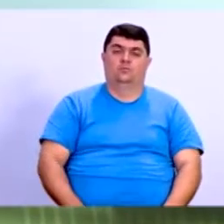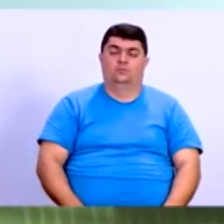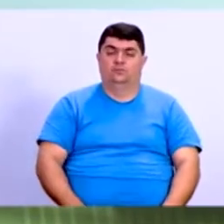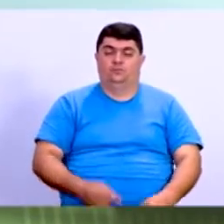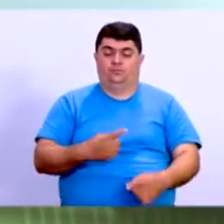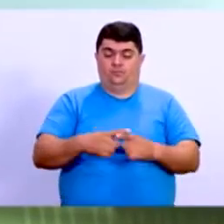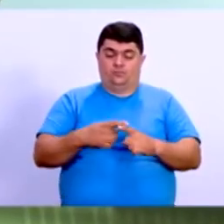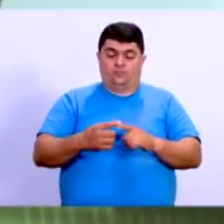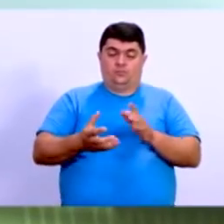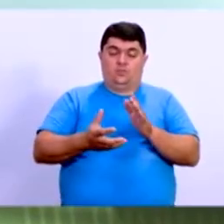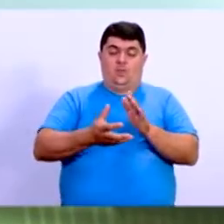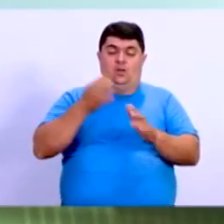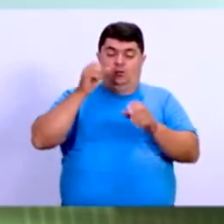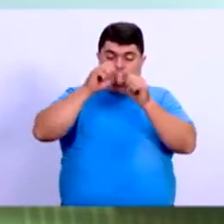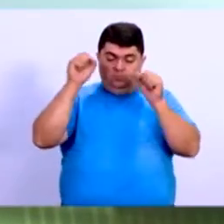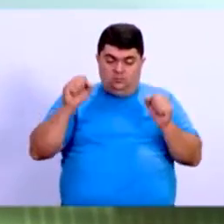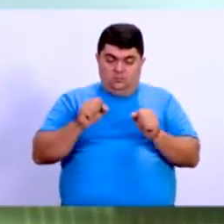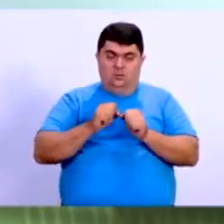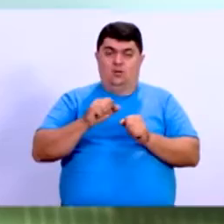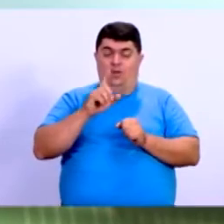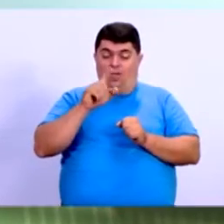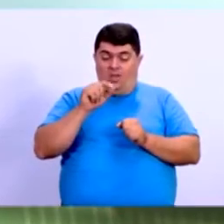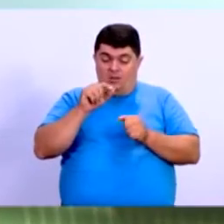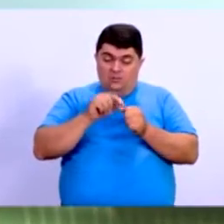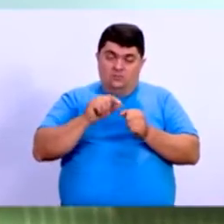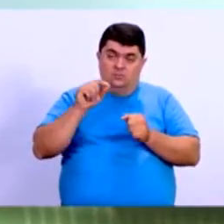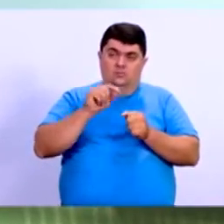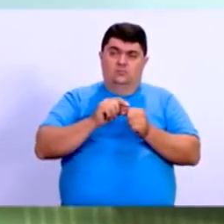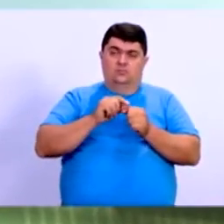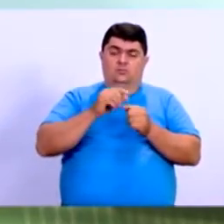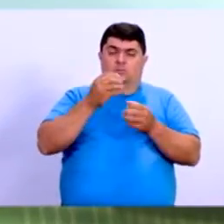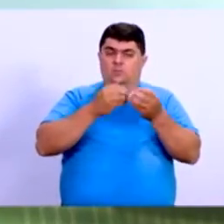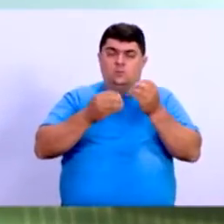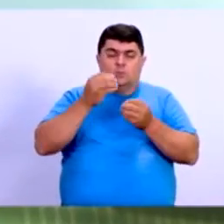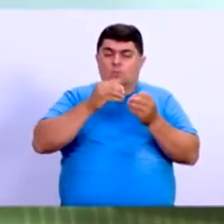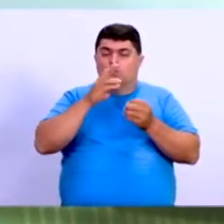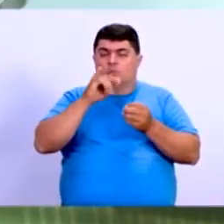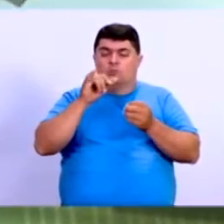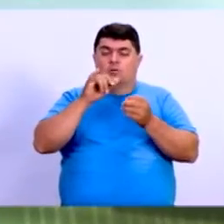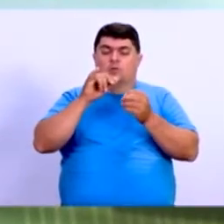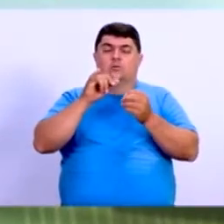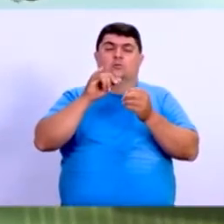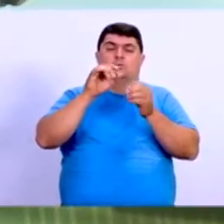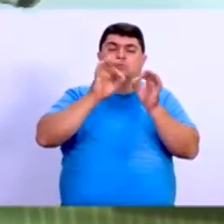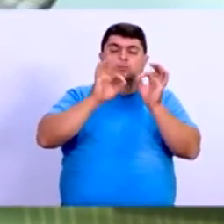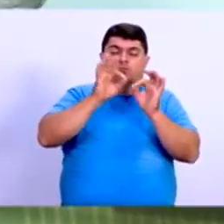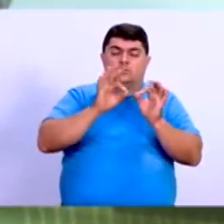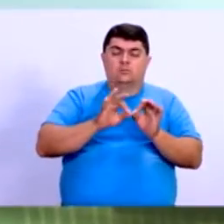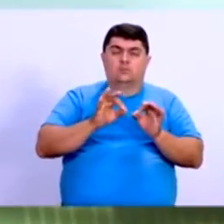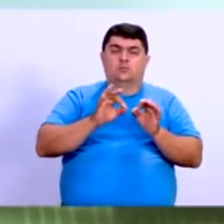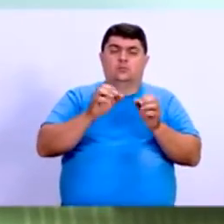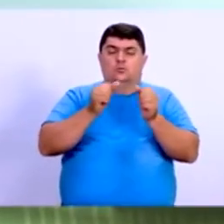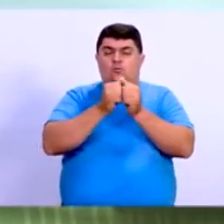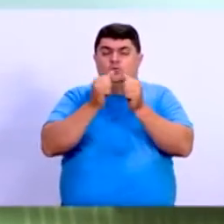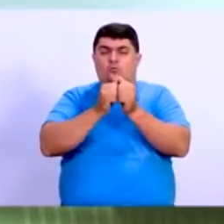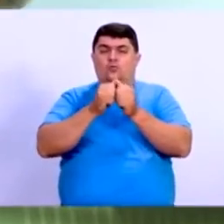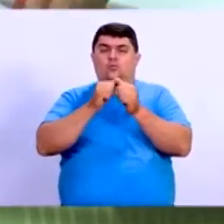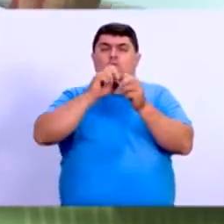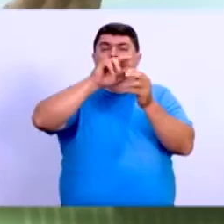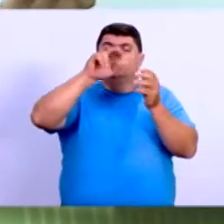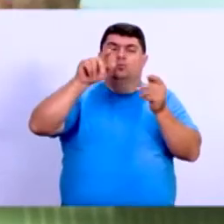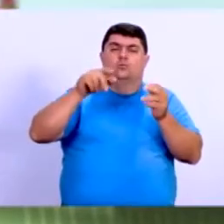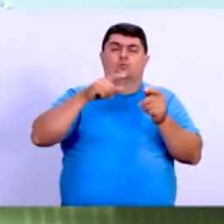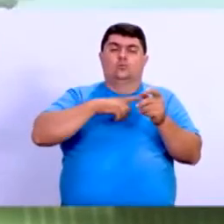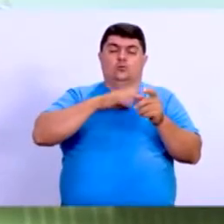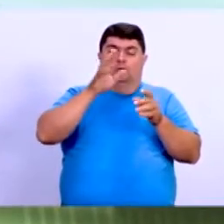abstrair o funcionamento do sistema. É ali que eu vou explicar como que o meu sistema vai funcionar entre esses elementos. Eu já tenho o diagrama de